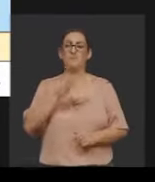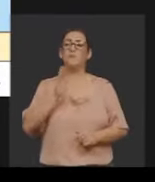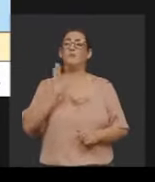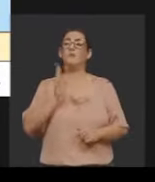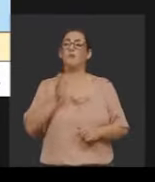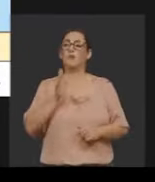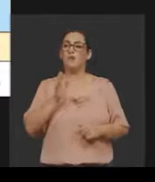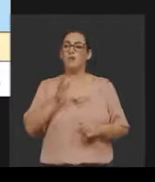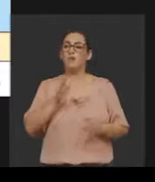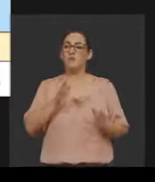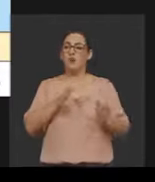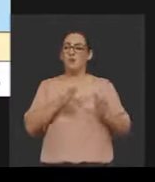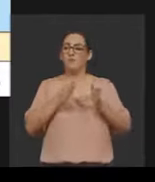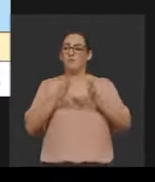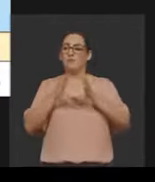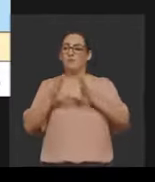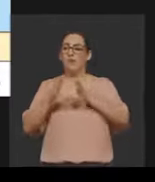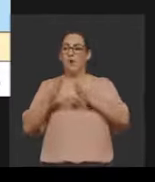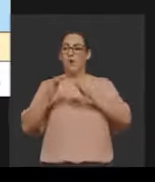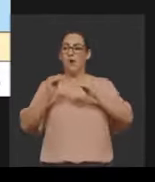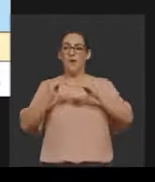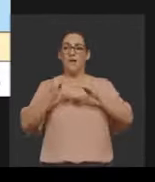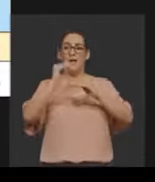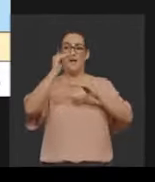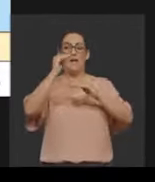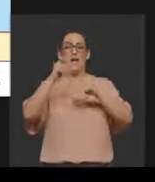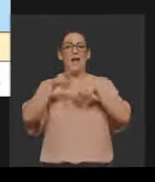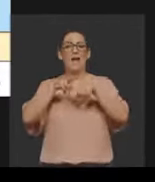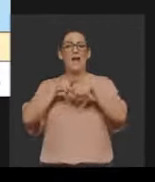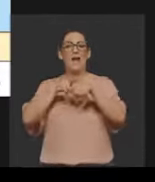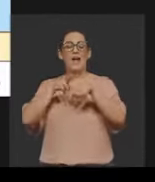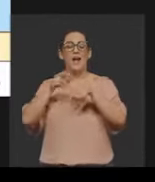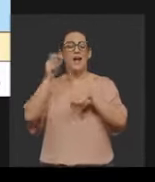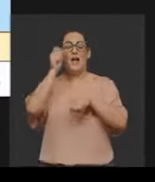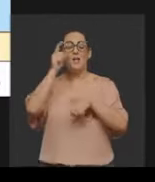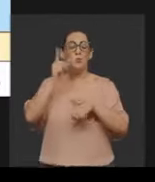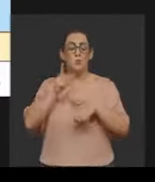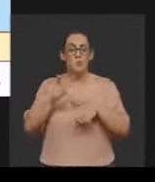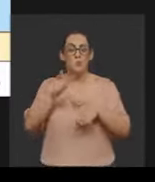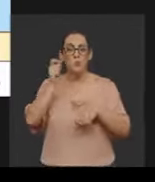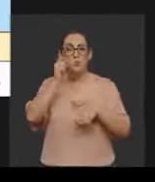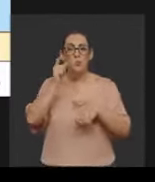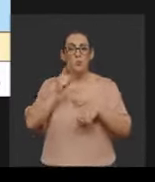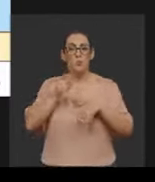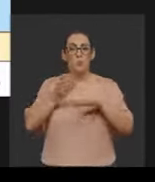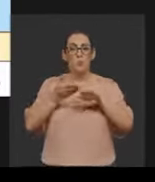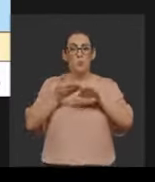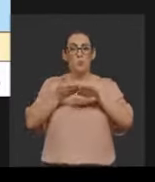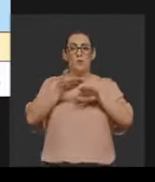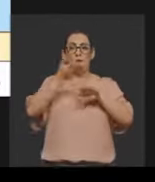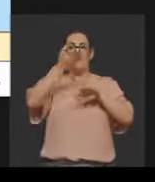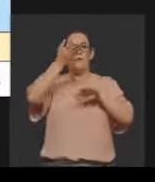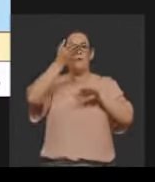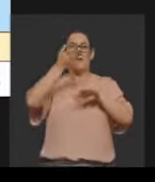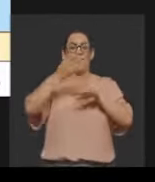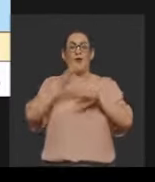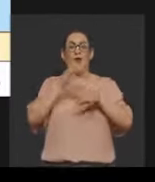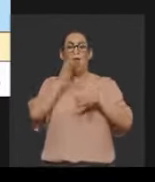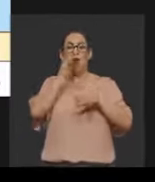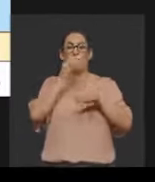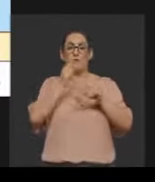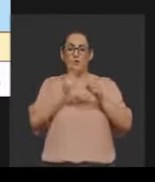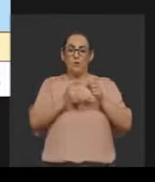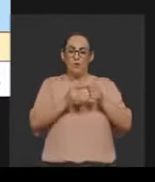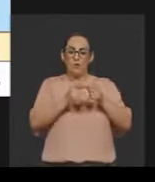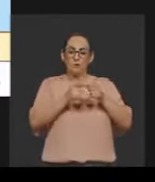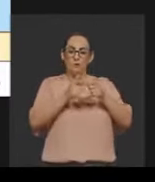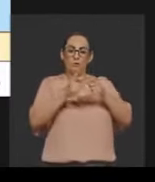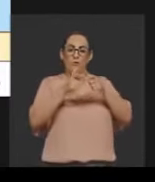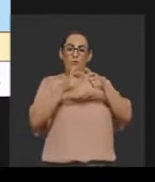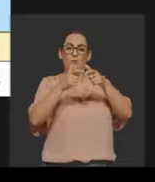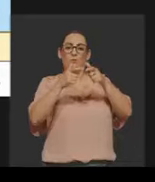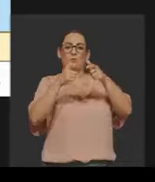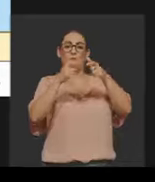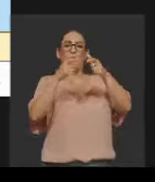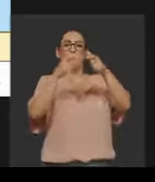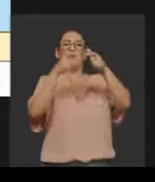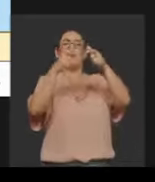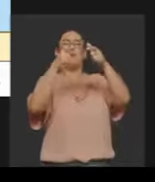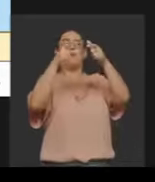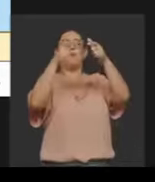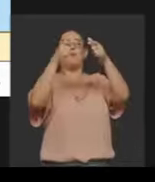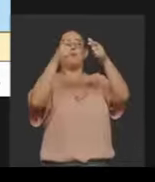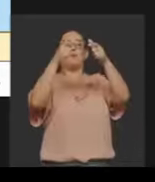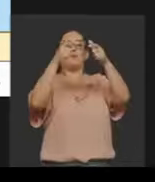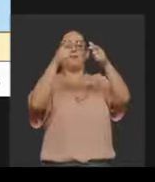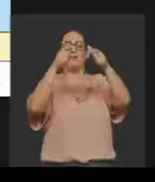vai aumentando. Então, isso daqui significa a alternância de gerações.